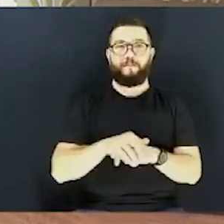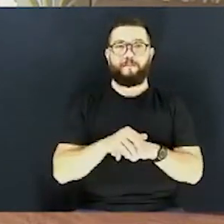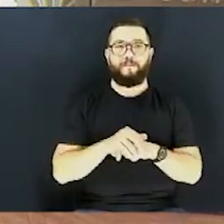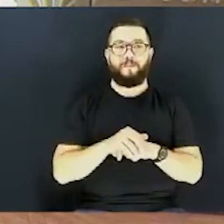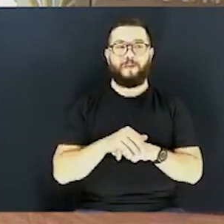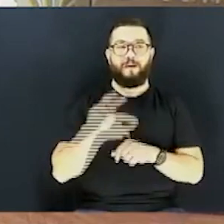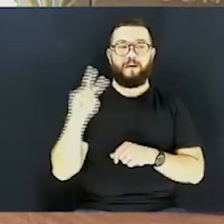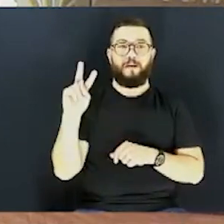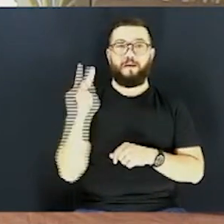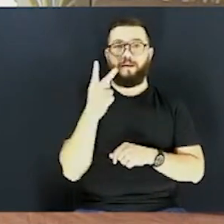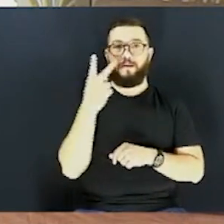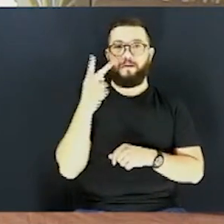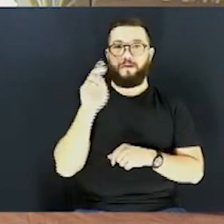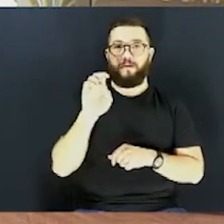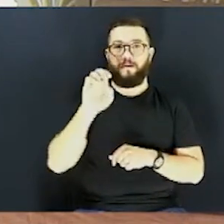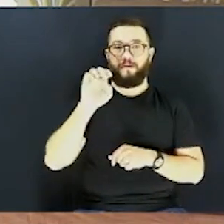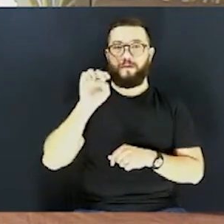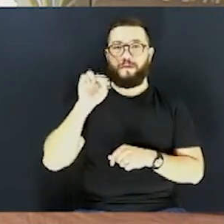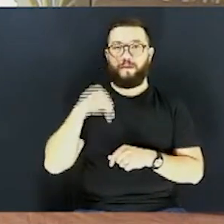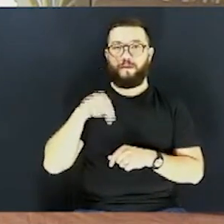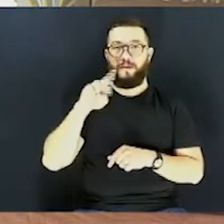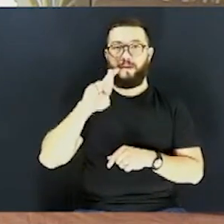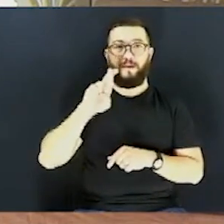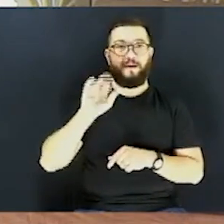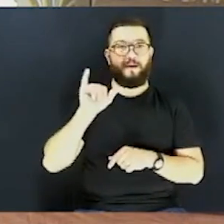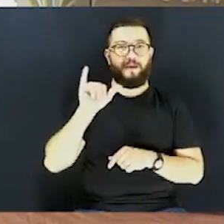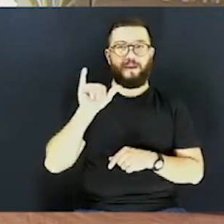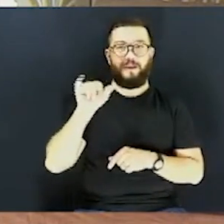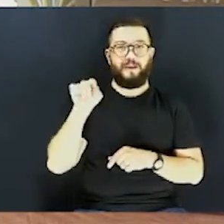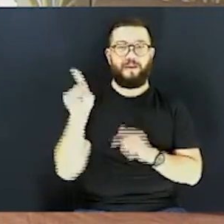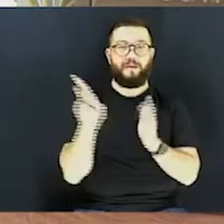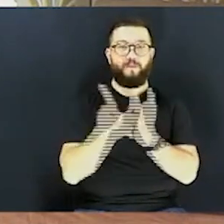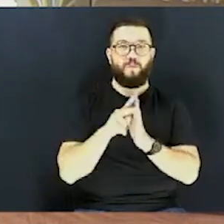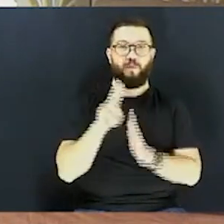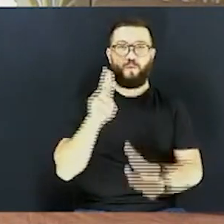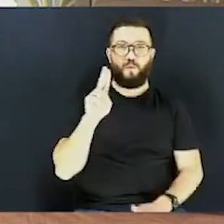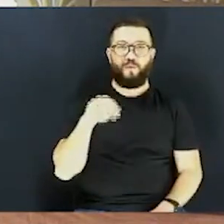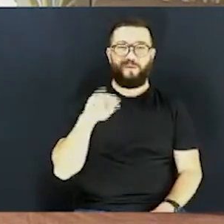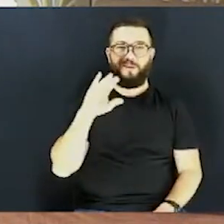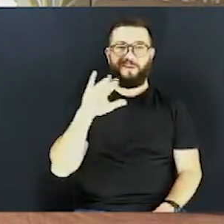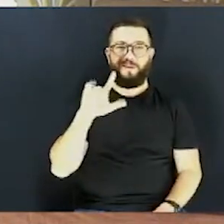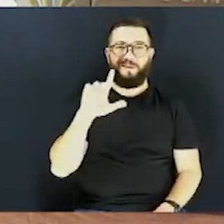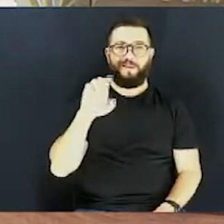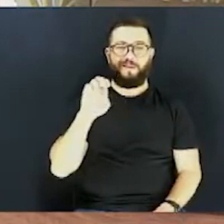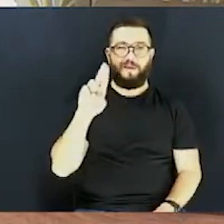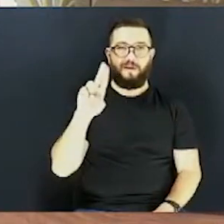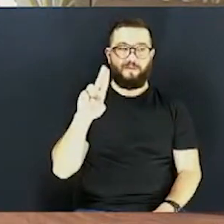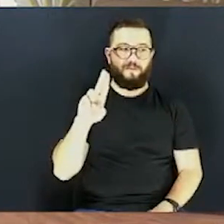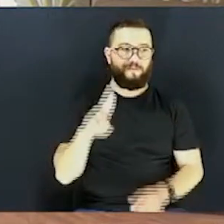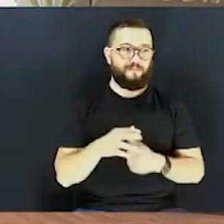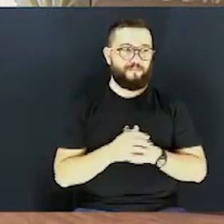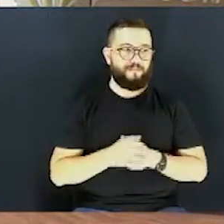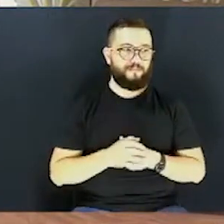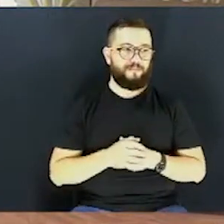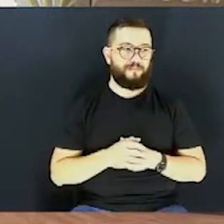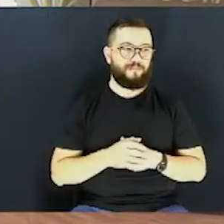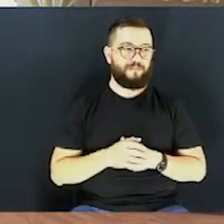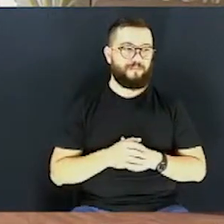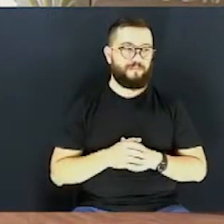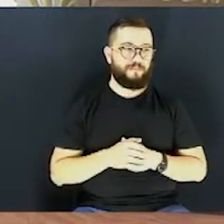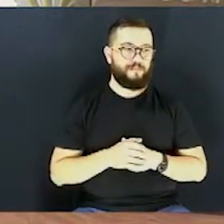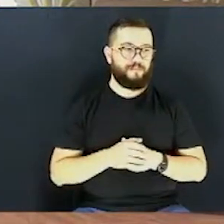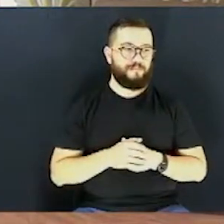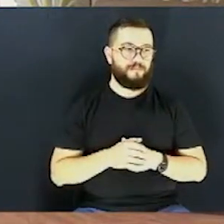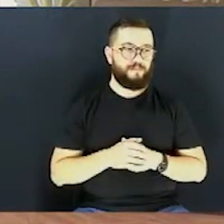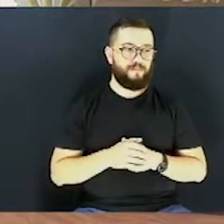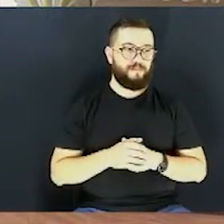Mundo para Todo Mundo e da Unileu, a Roberta Sibim, minha colega querida, do Rock Camp Curitiba, Letícia